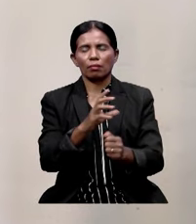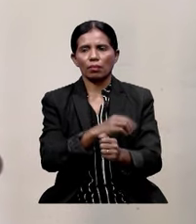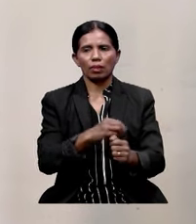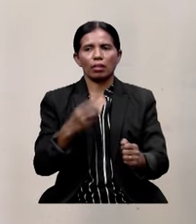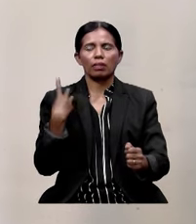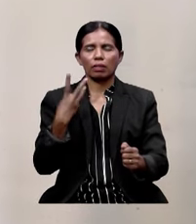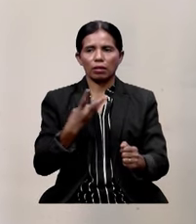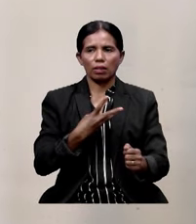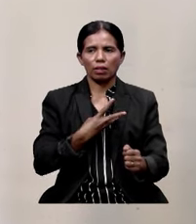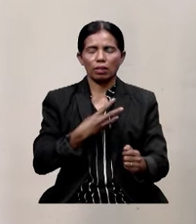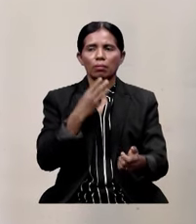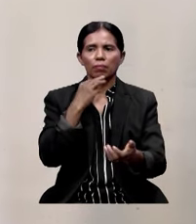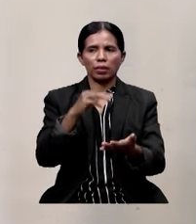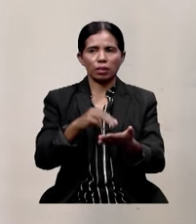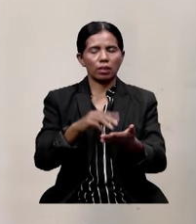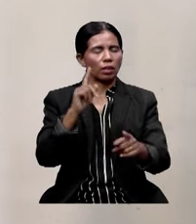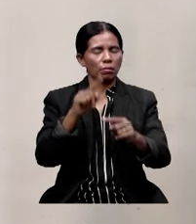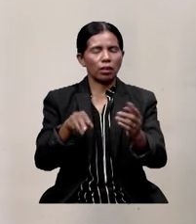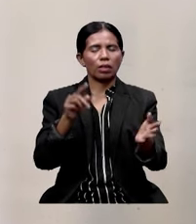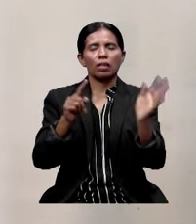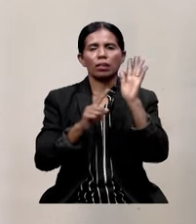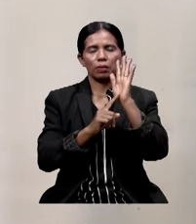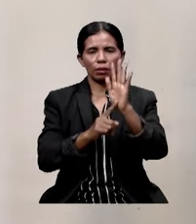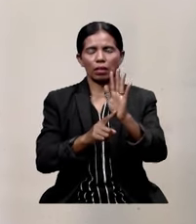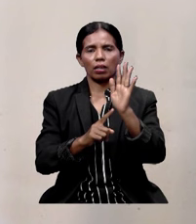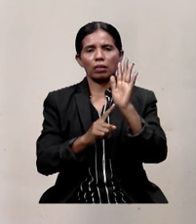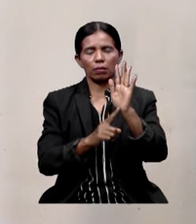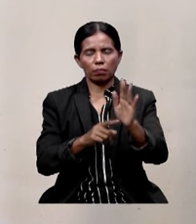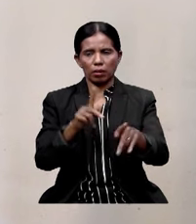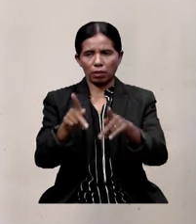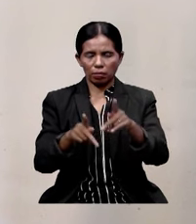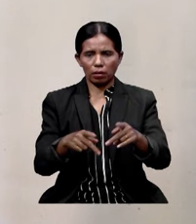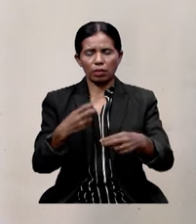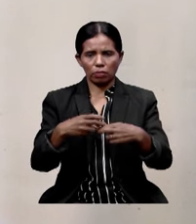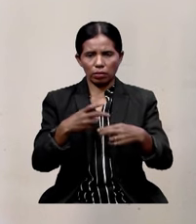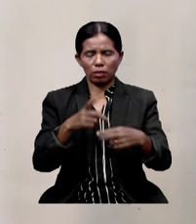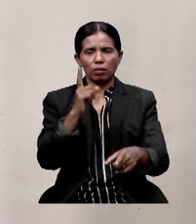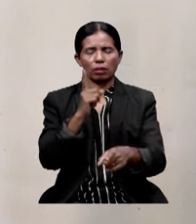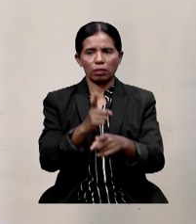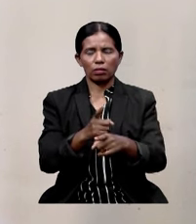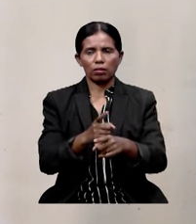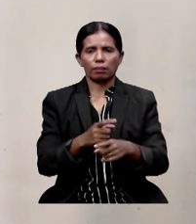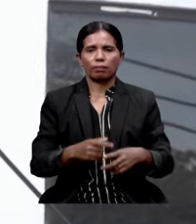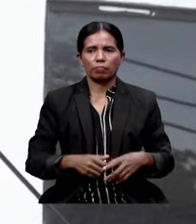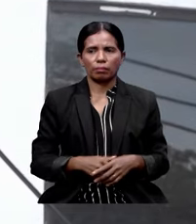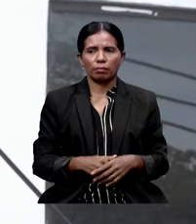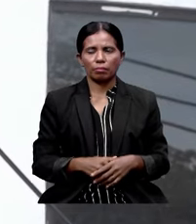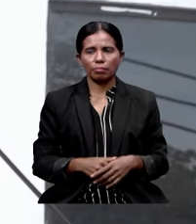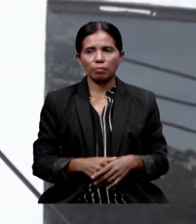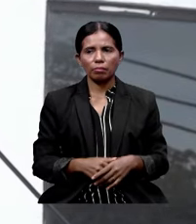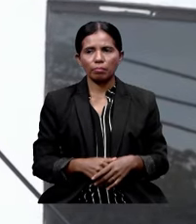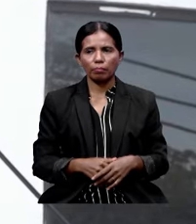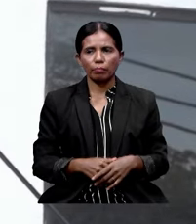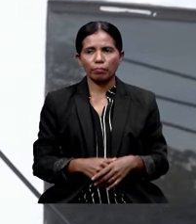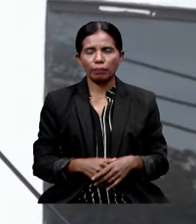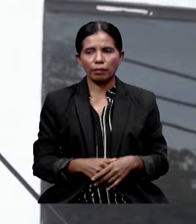atrai mensagem na labele toba ema ida nene prejudica te te bisi ha buat cera kana sana si alende ne mos